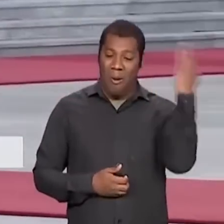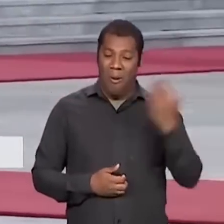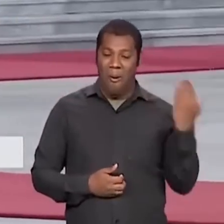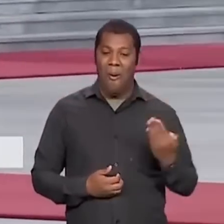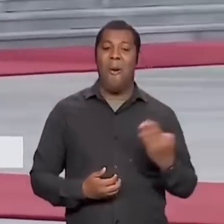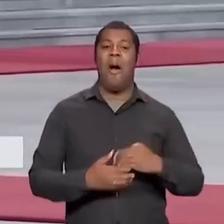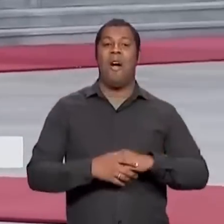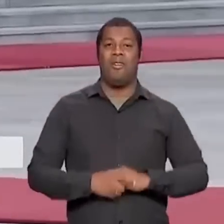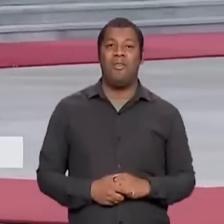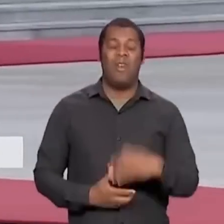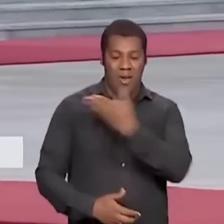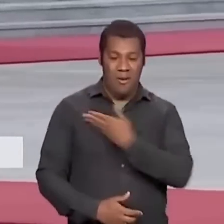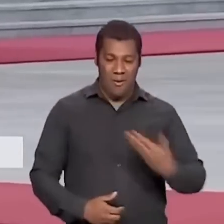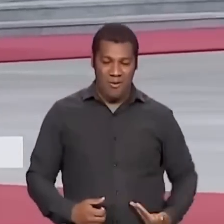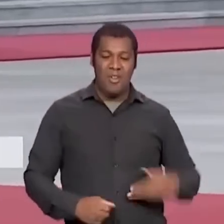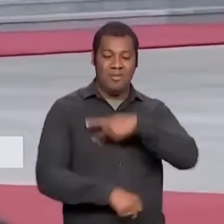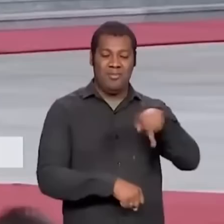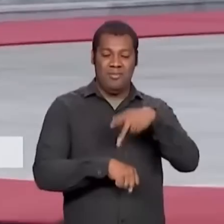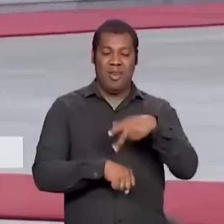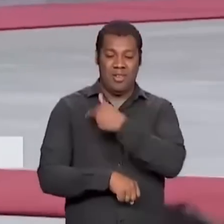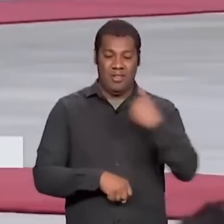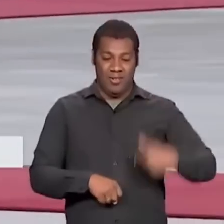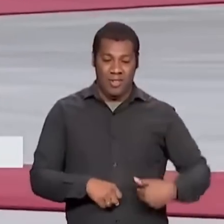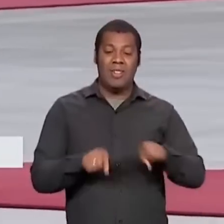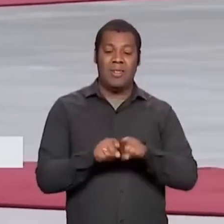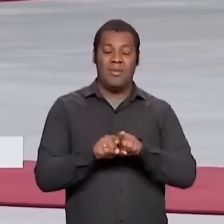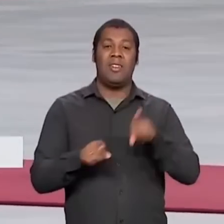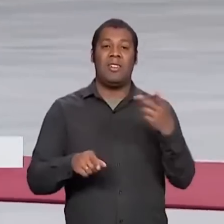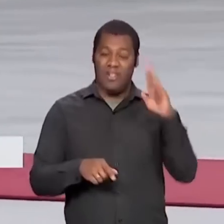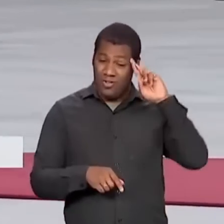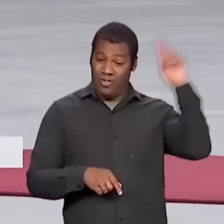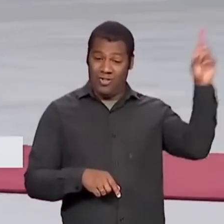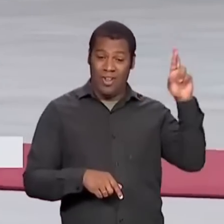Estado chinês ao chefe de Estado brasileiro.